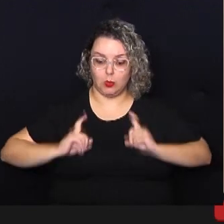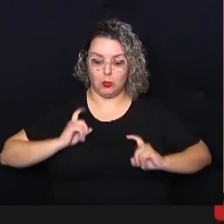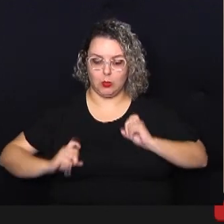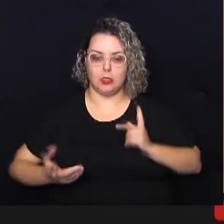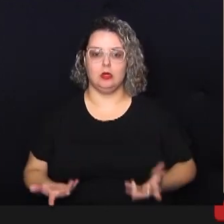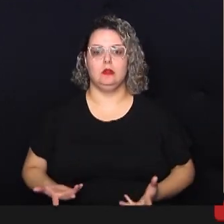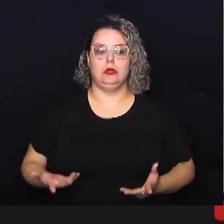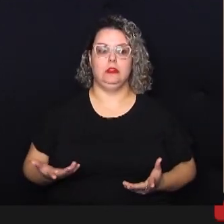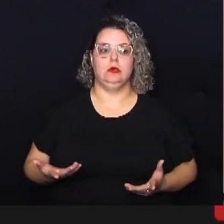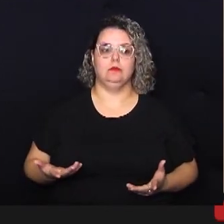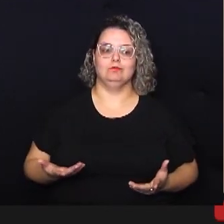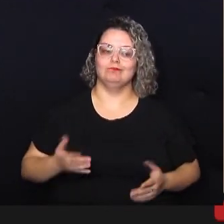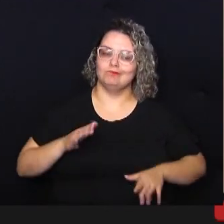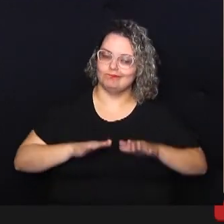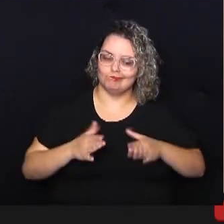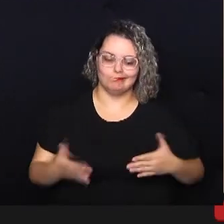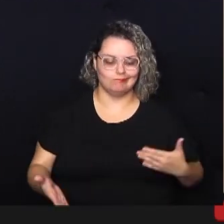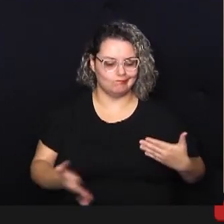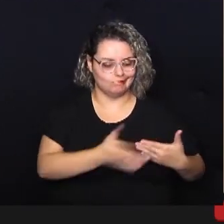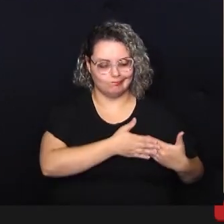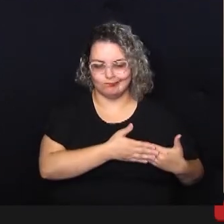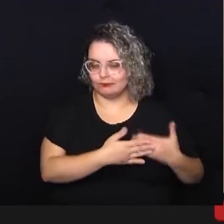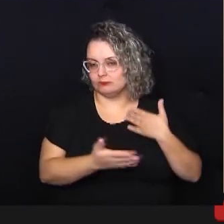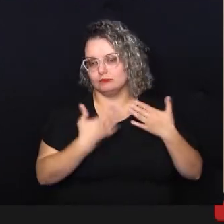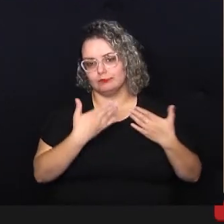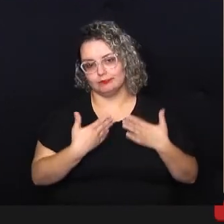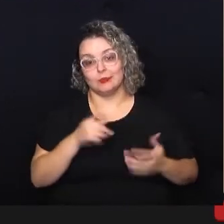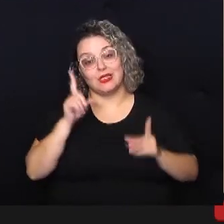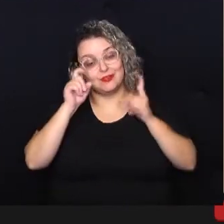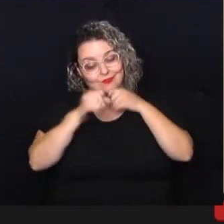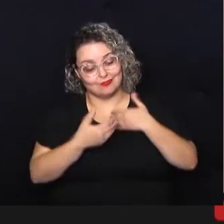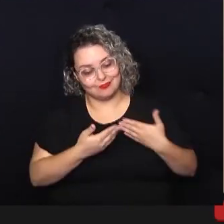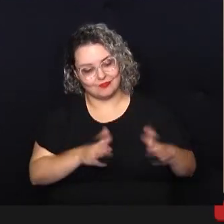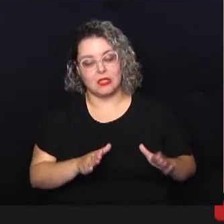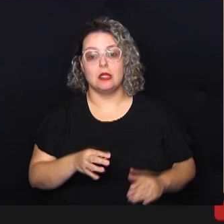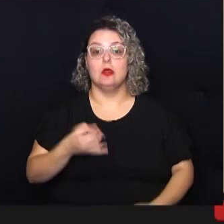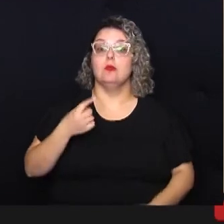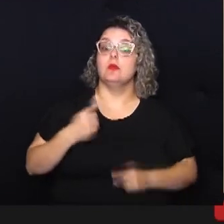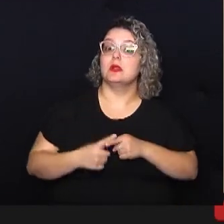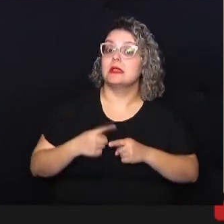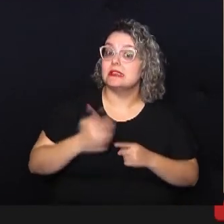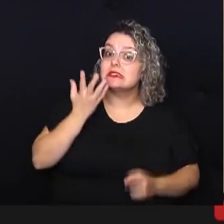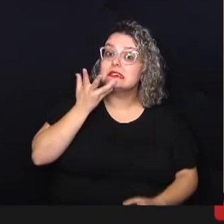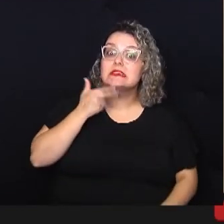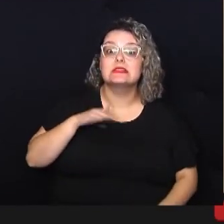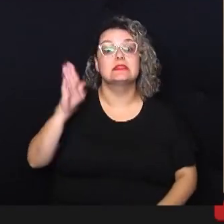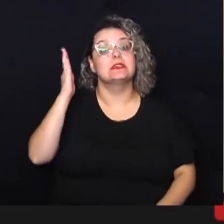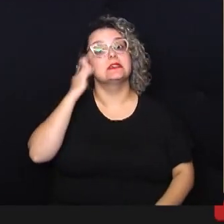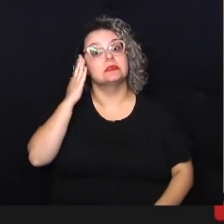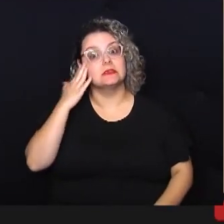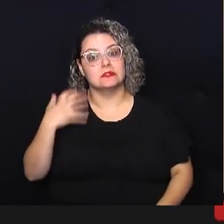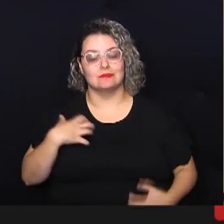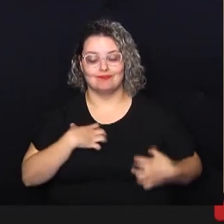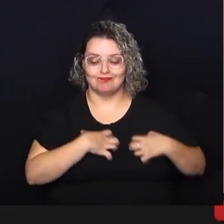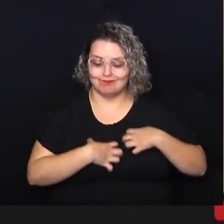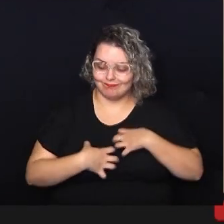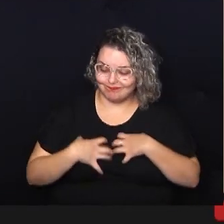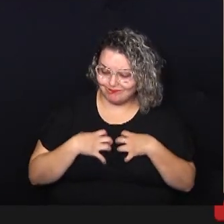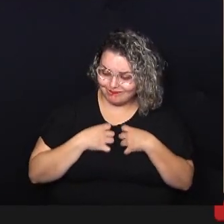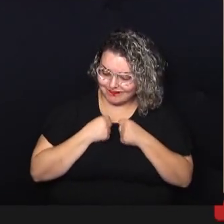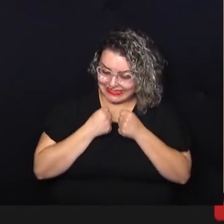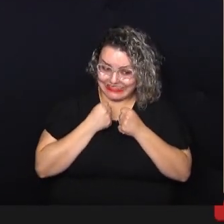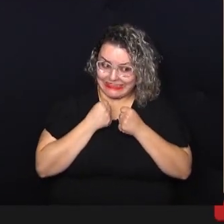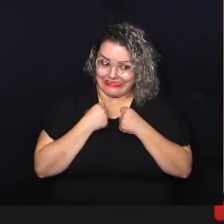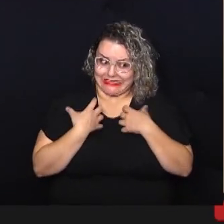fecha uma porta e é muito difícil abrir de novo, porque se a criança entende que aquilo te causa angústia, que aquilo te